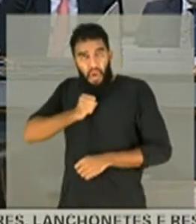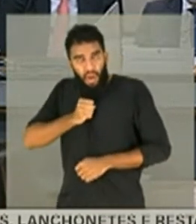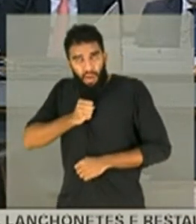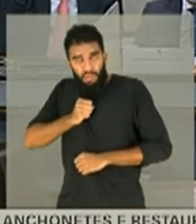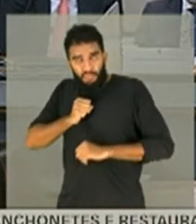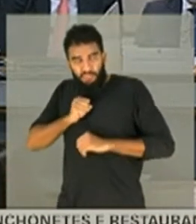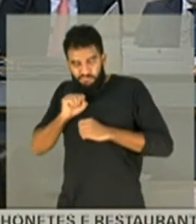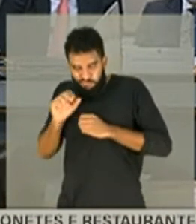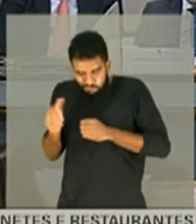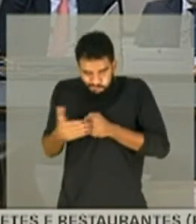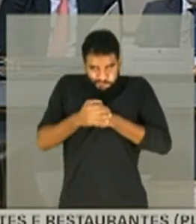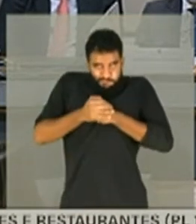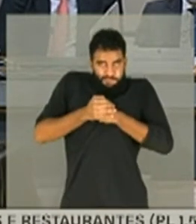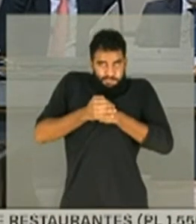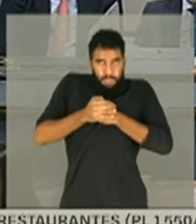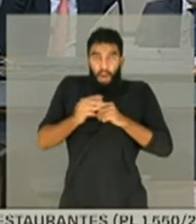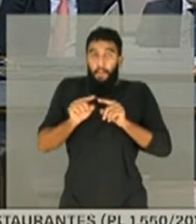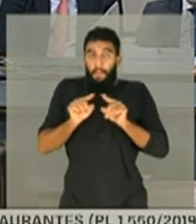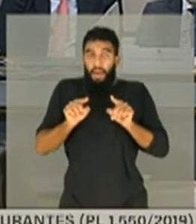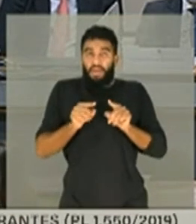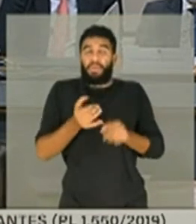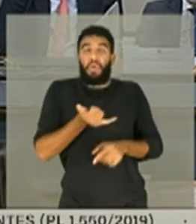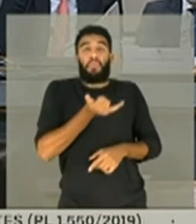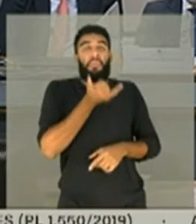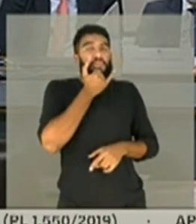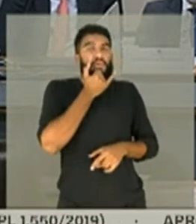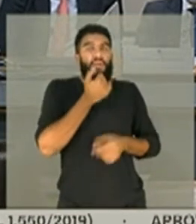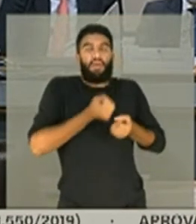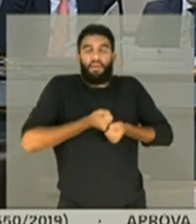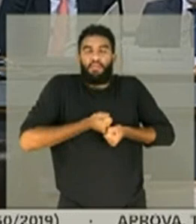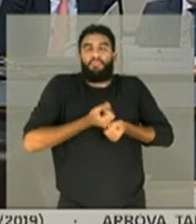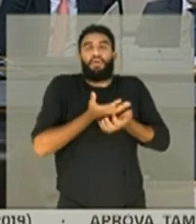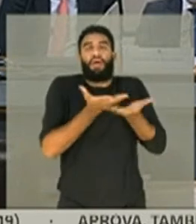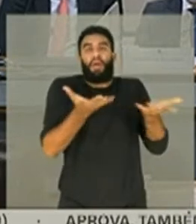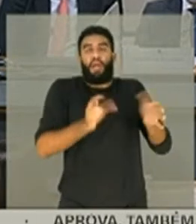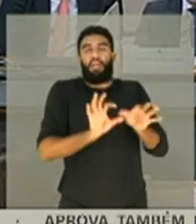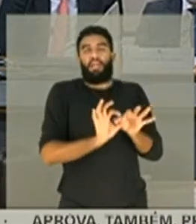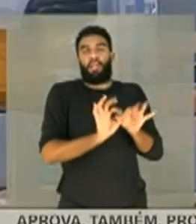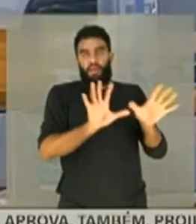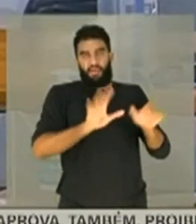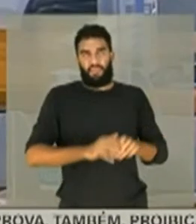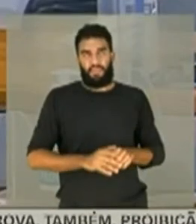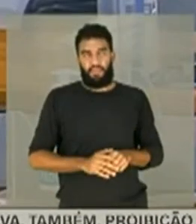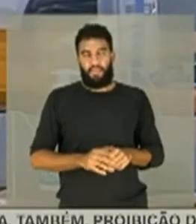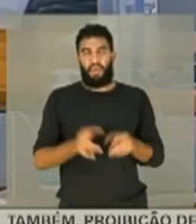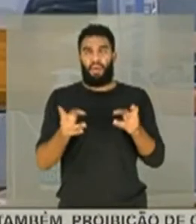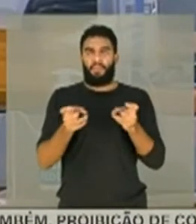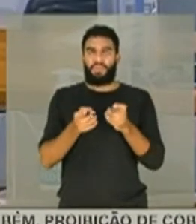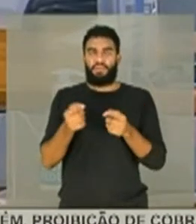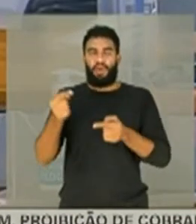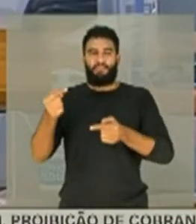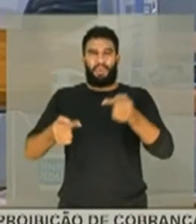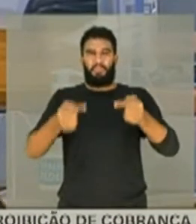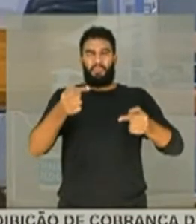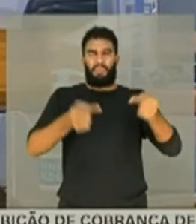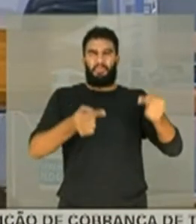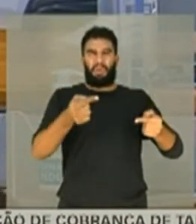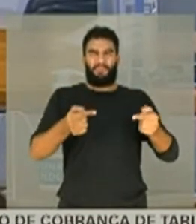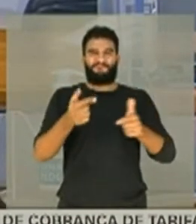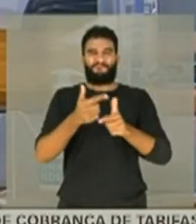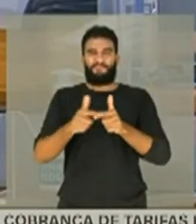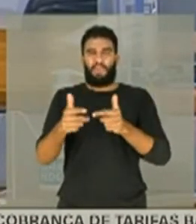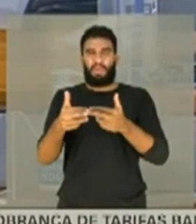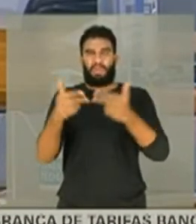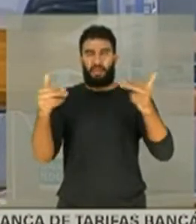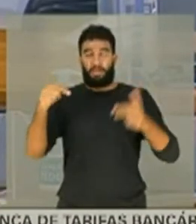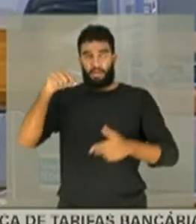o perdão, ele liberta. A gente vê um debate muito contaminado aqui nessa